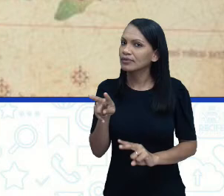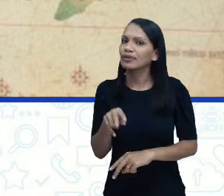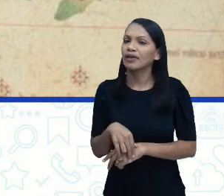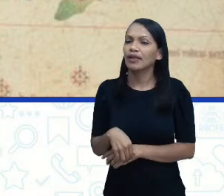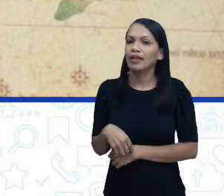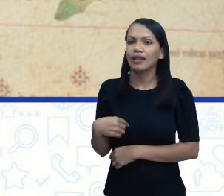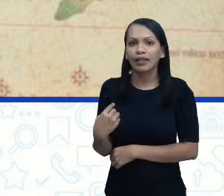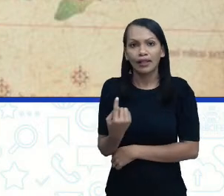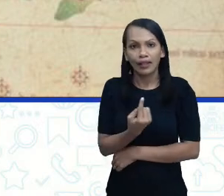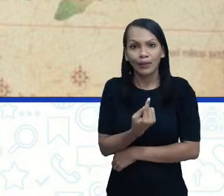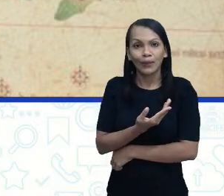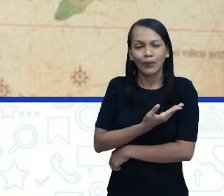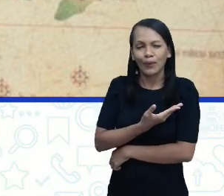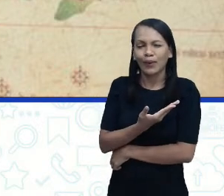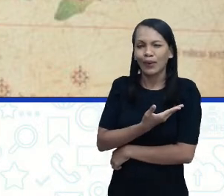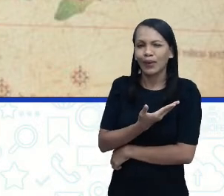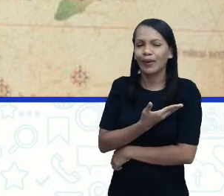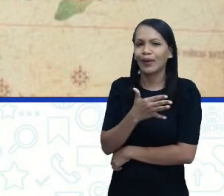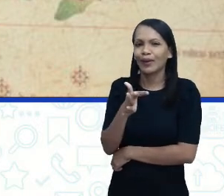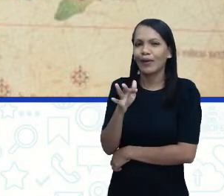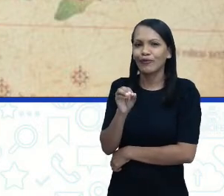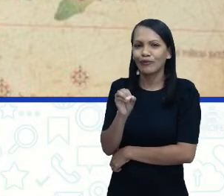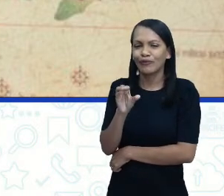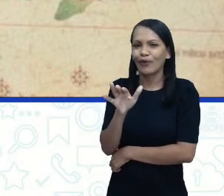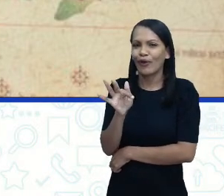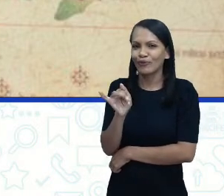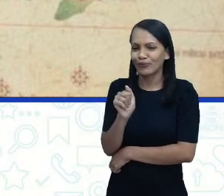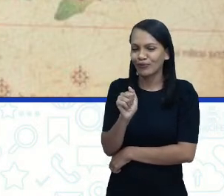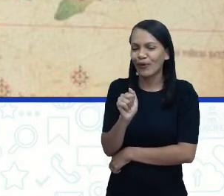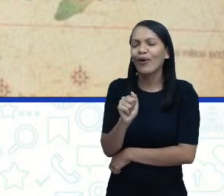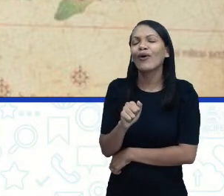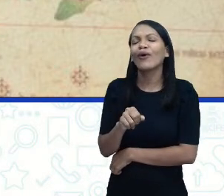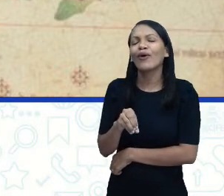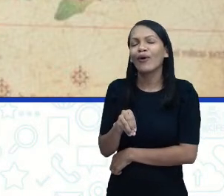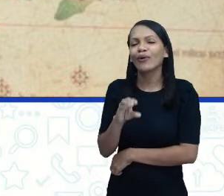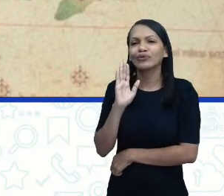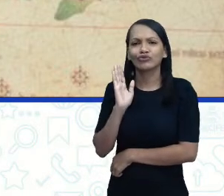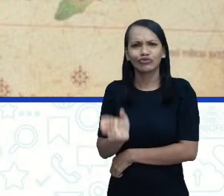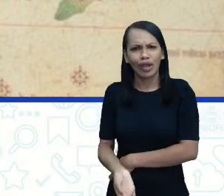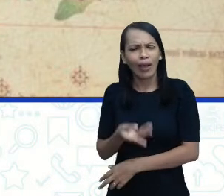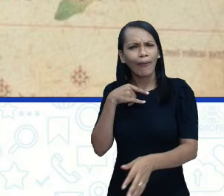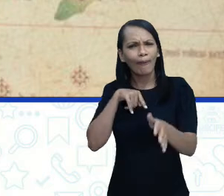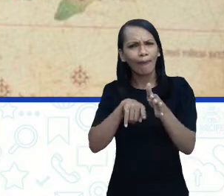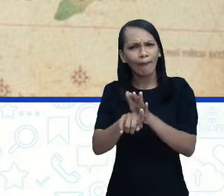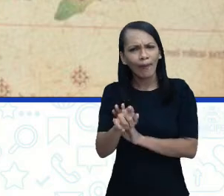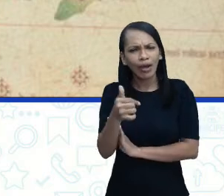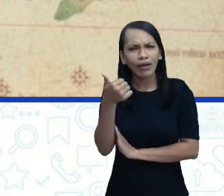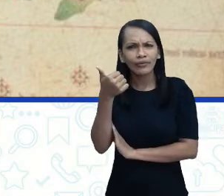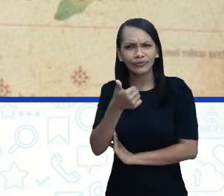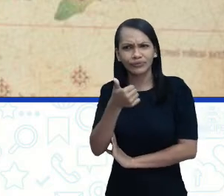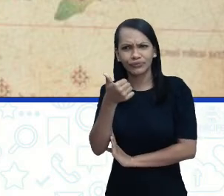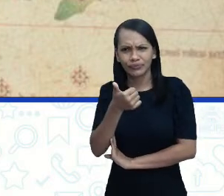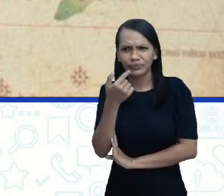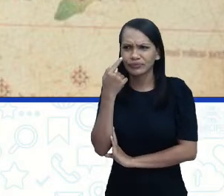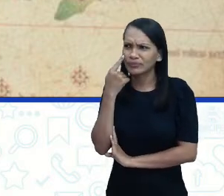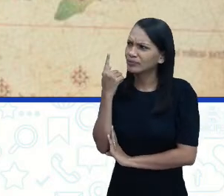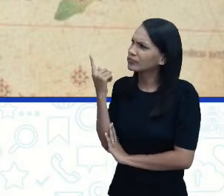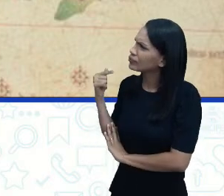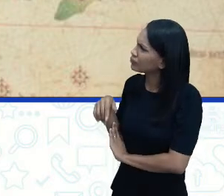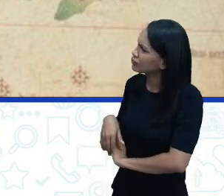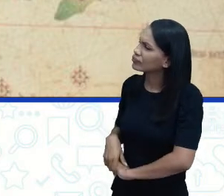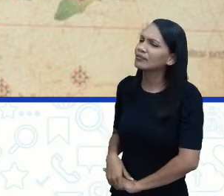nosso colega, né, o Fofozinho aí já com a sua primeira pergunta, né? Porque aqui a gente coloca, a partir do